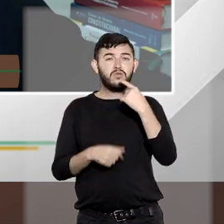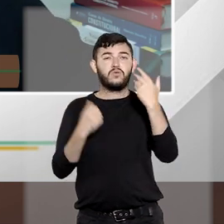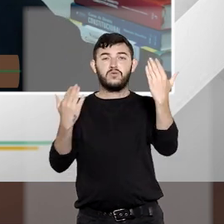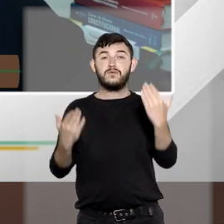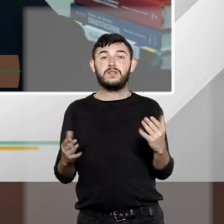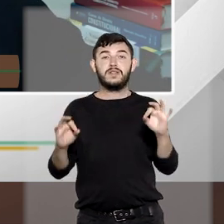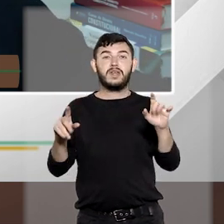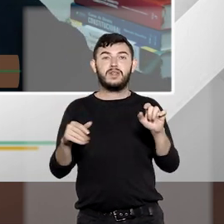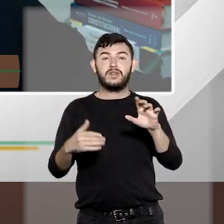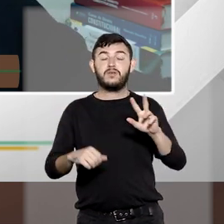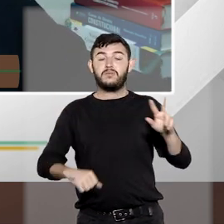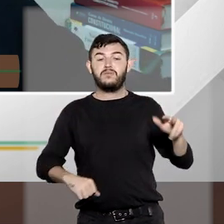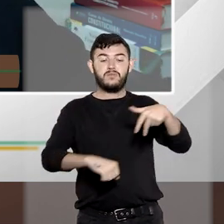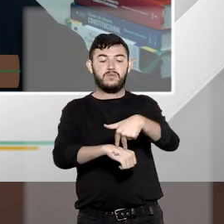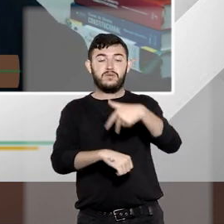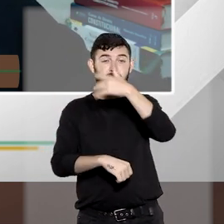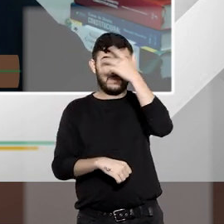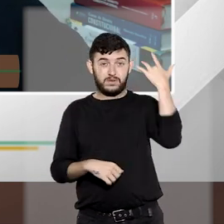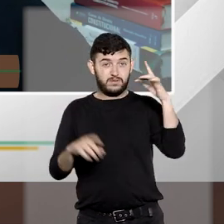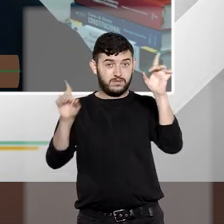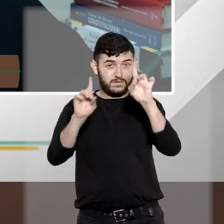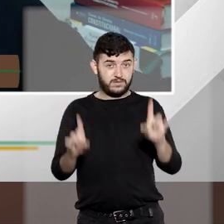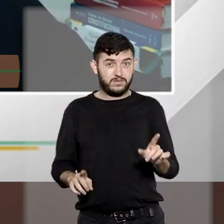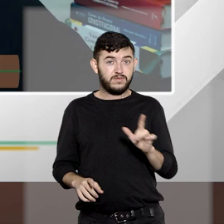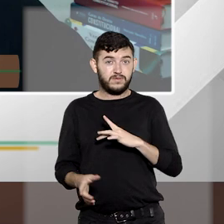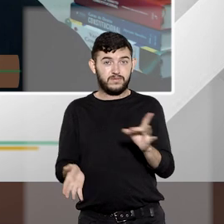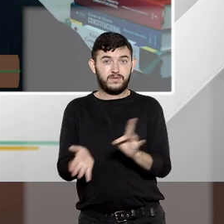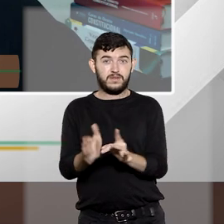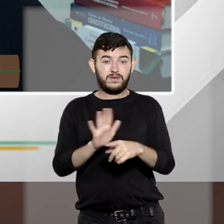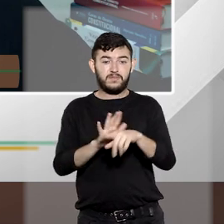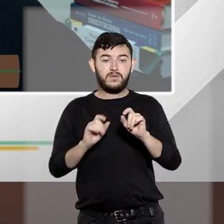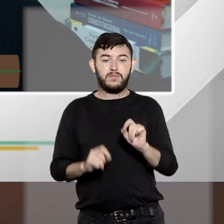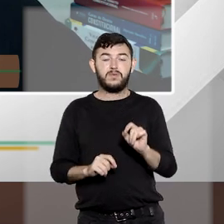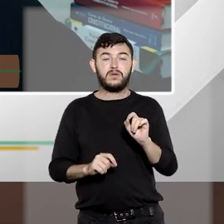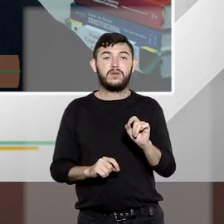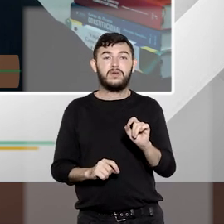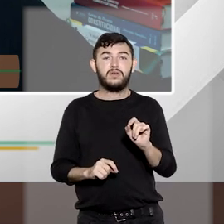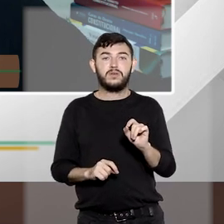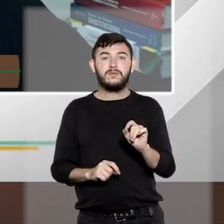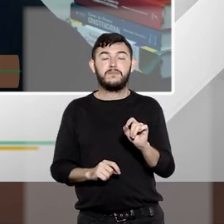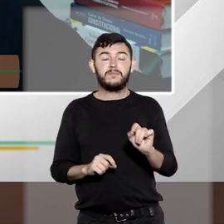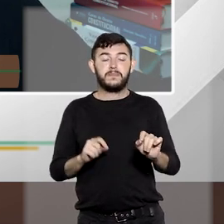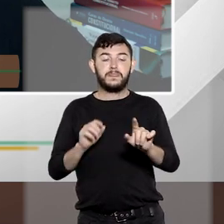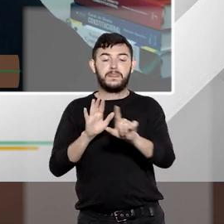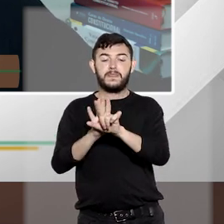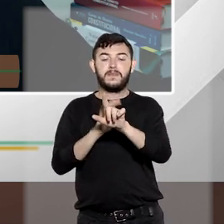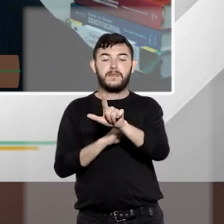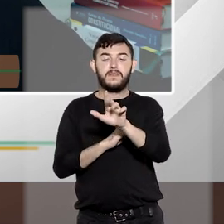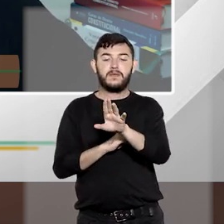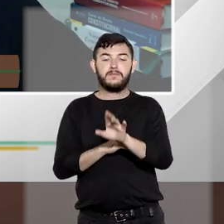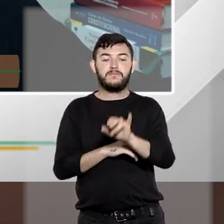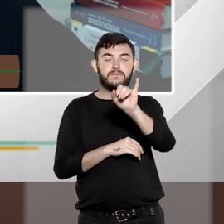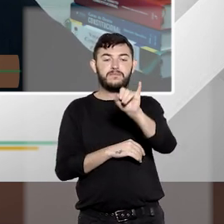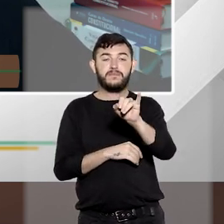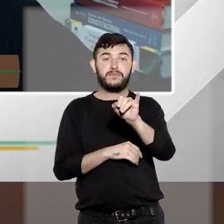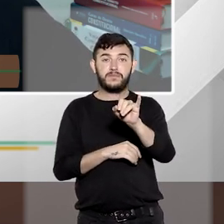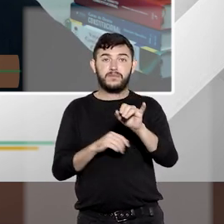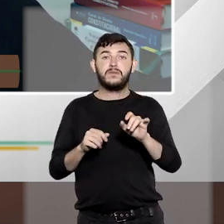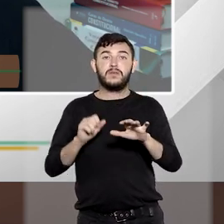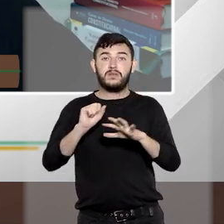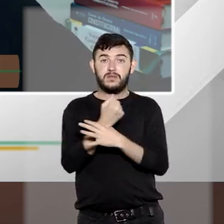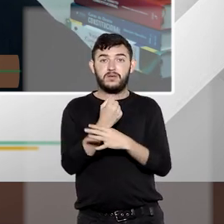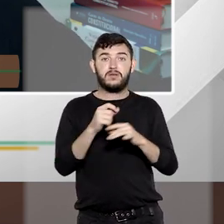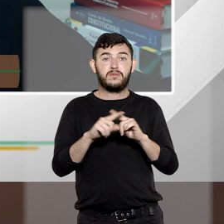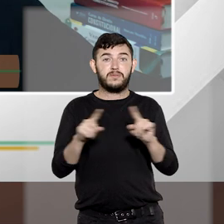de protagonismo que nós, pessoas com deficiência, tivemos com a entrada em vigor, né, da nossa LBI, tá? No que tange aos